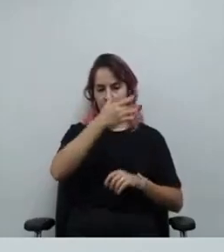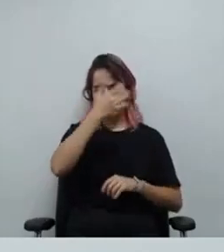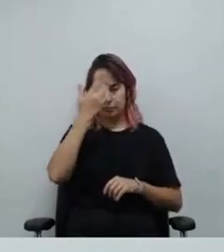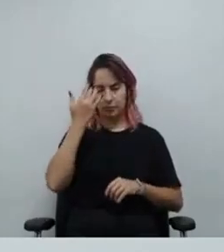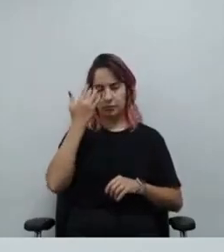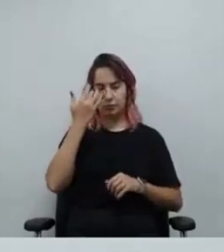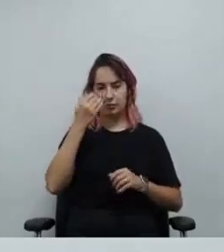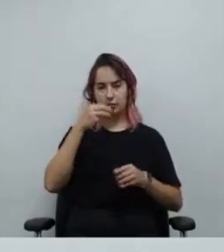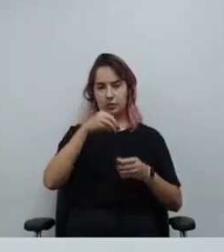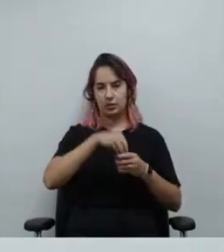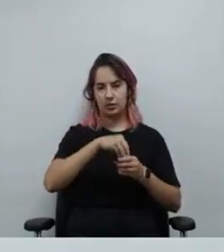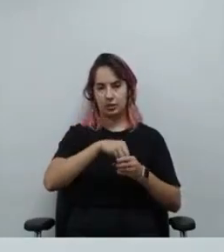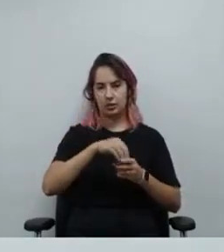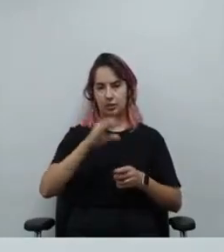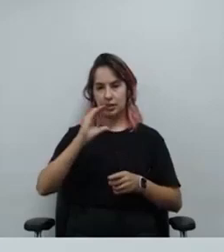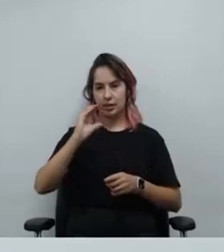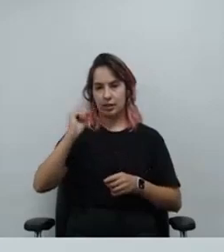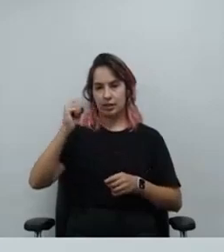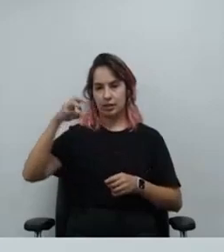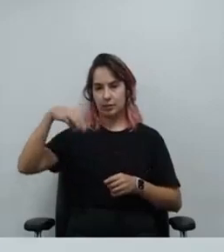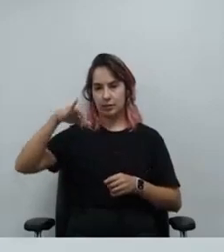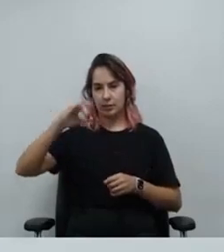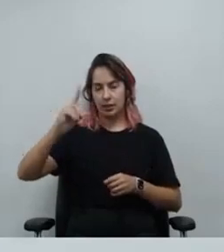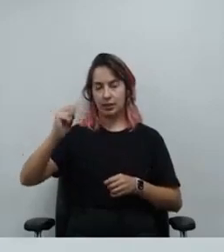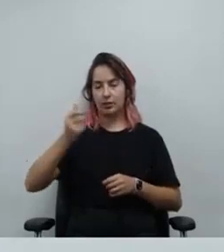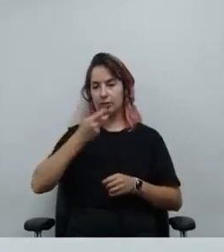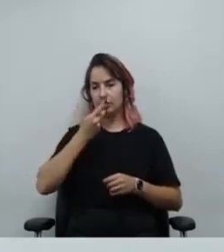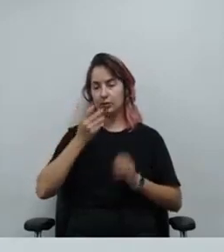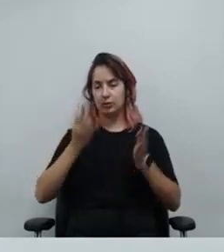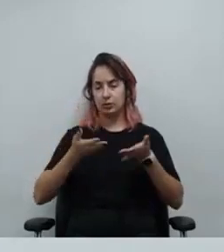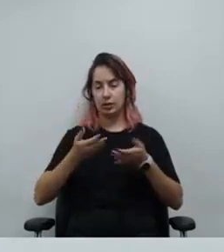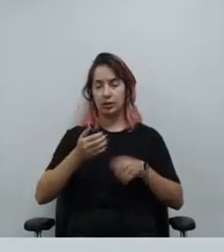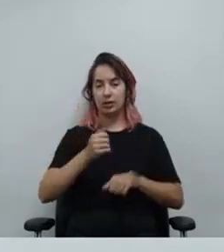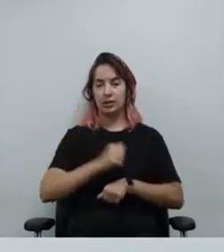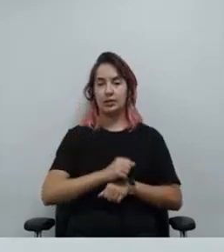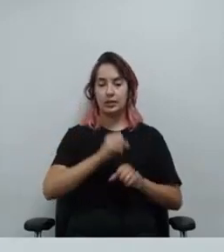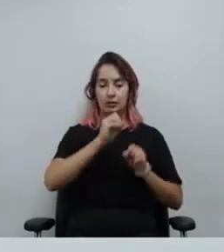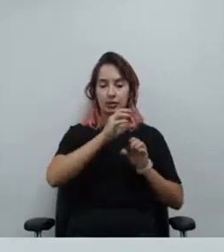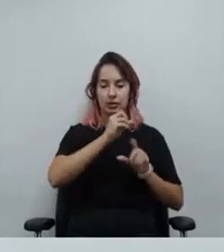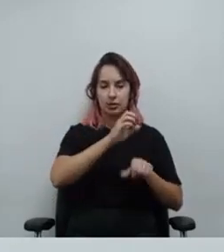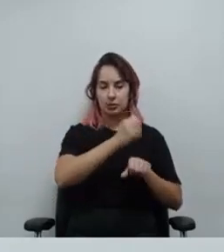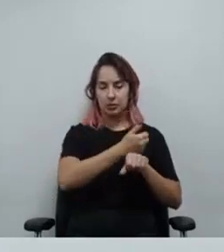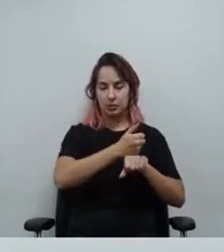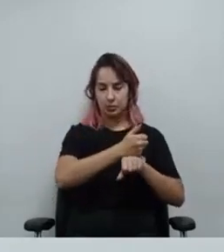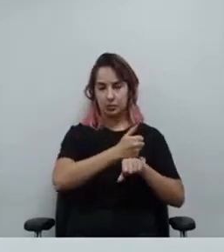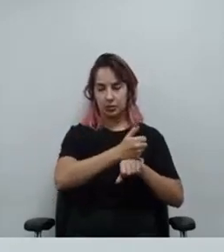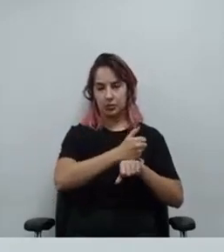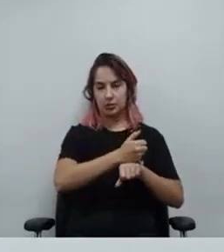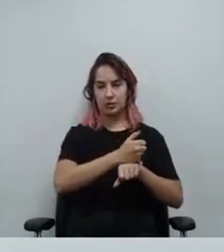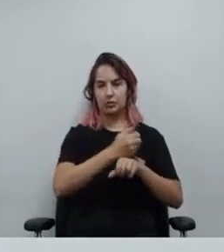envolvidas. A Camila já disse isso em outras ocasiões, a capacitação dos profissionais envolvidos no atendimento é fundamental.